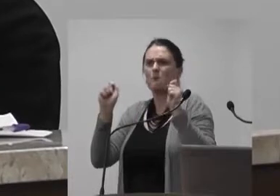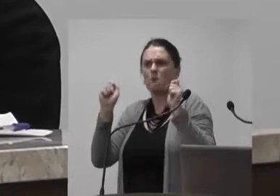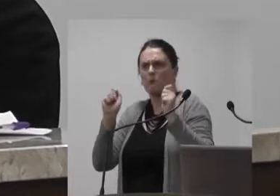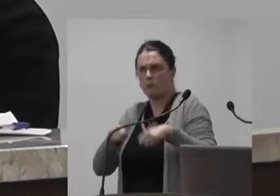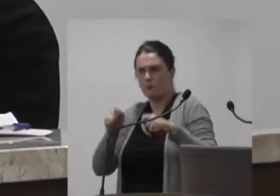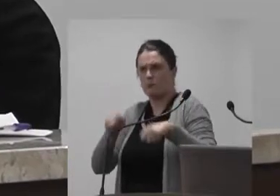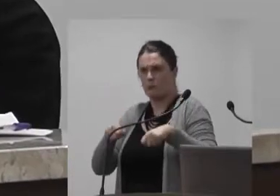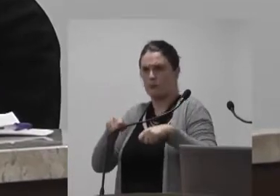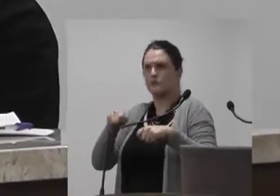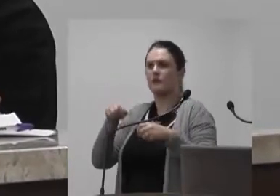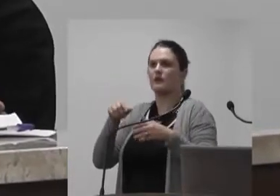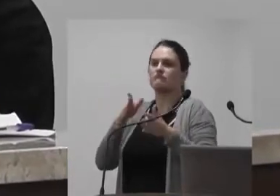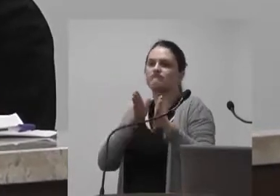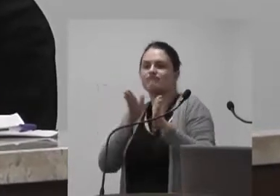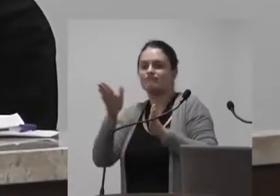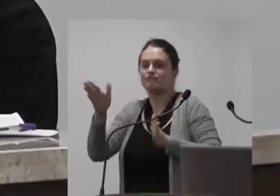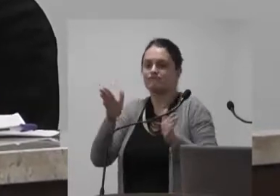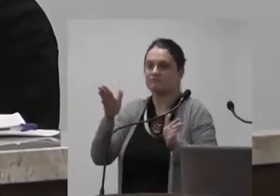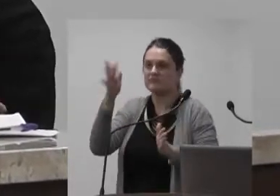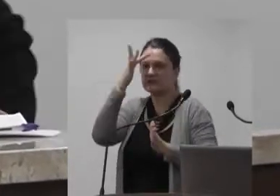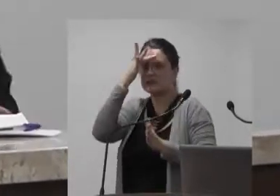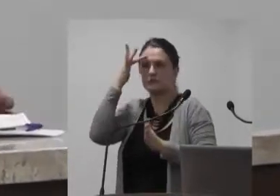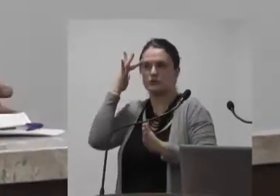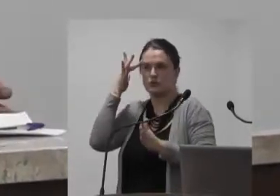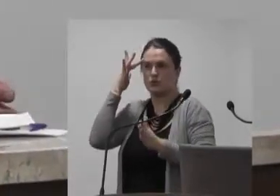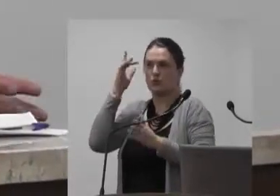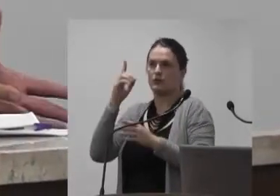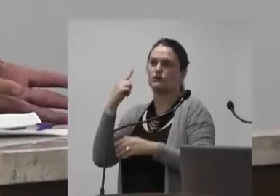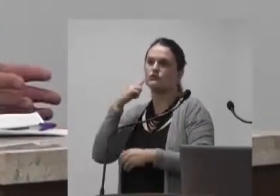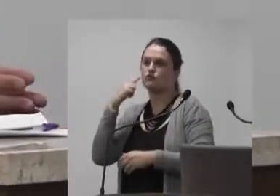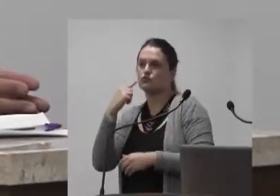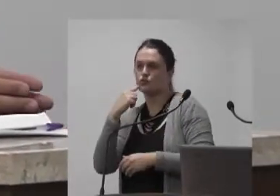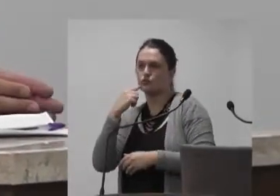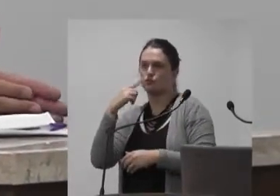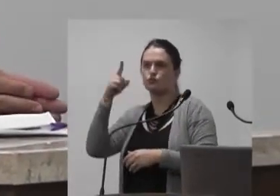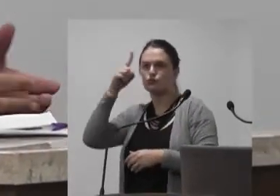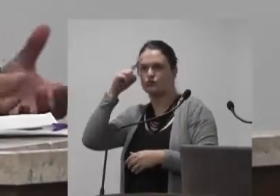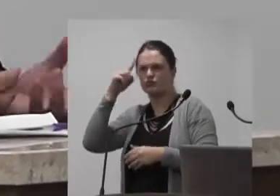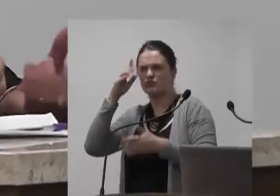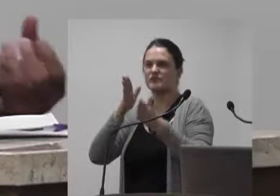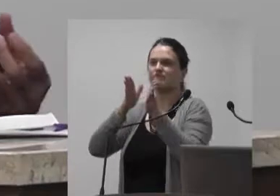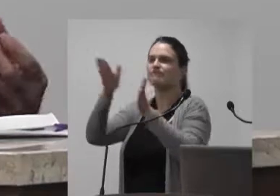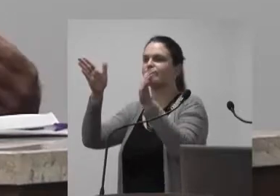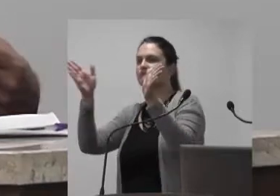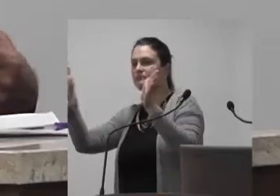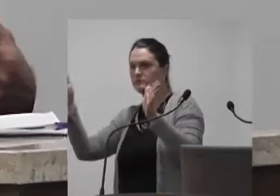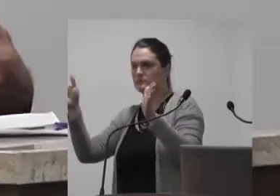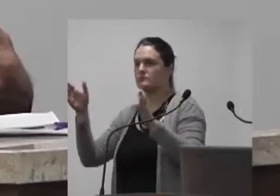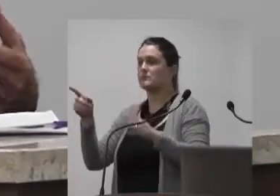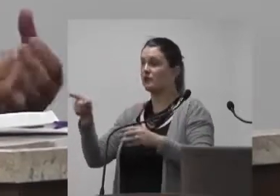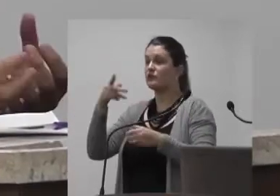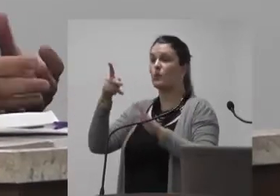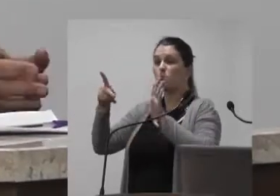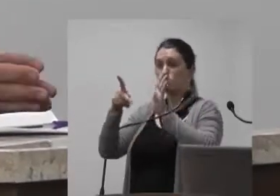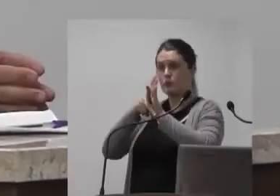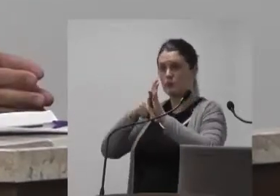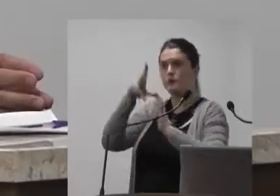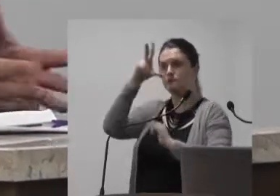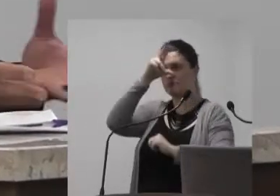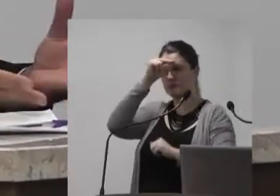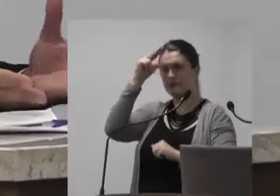pudesse auxiliar as pessoas no seu dia a dia. A própria prefeitura